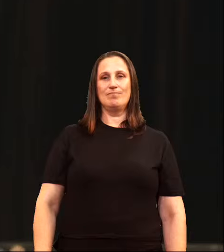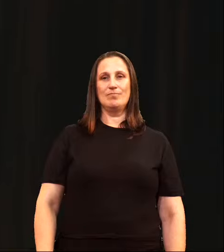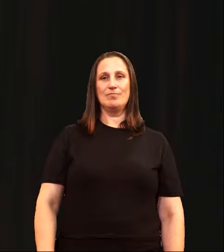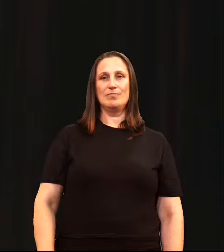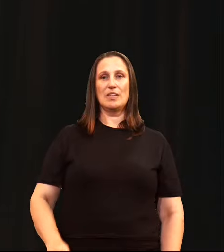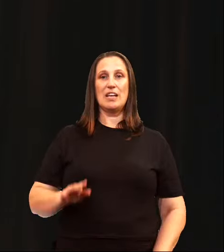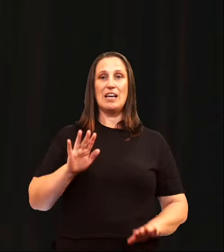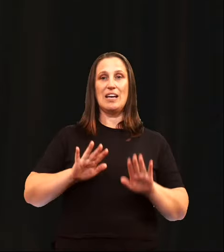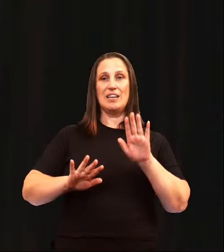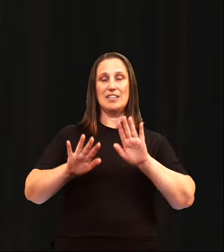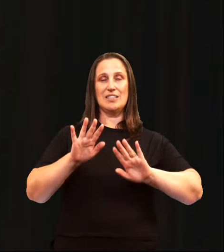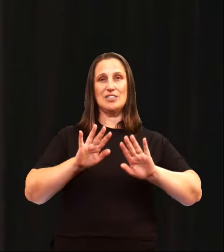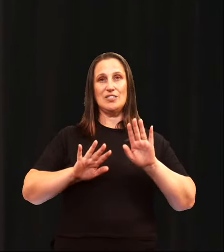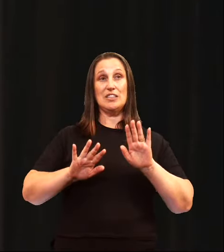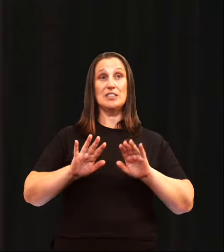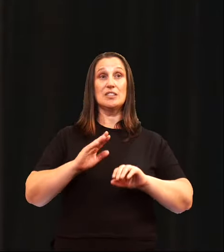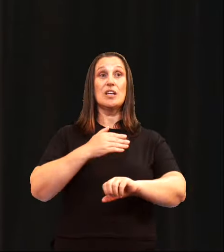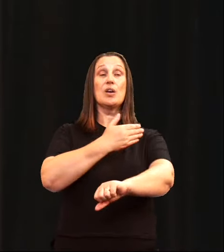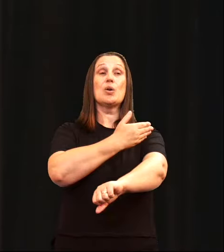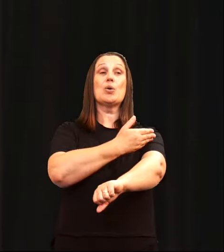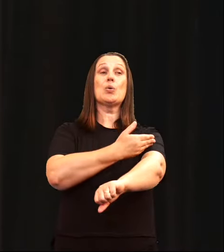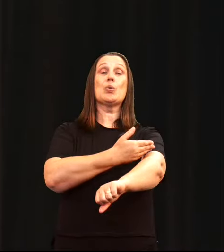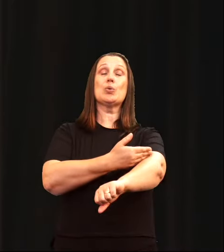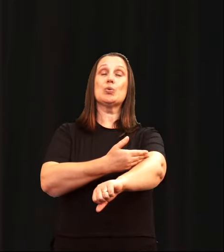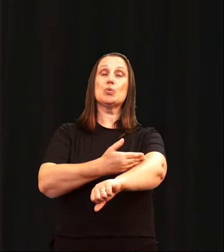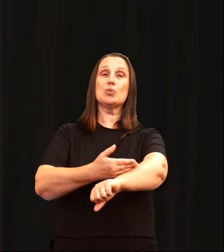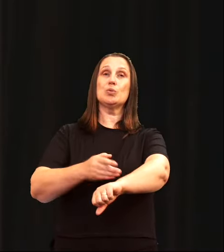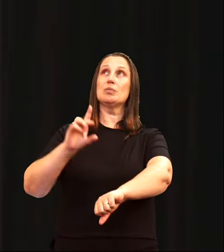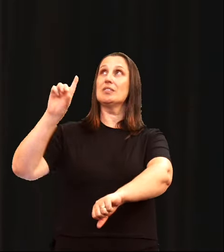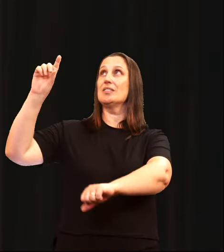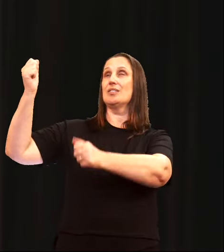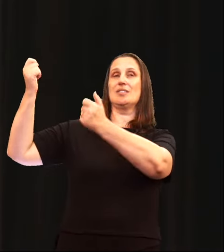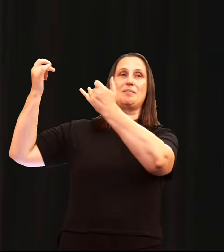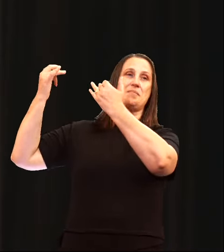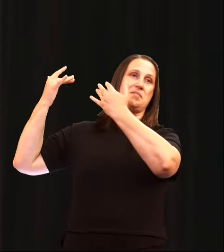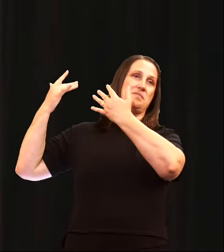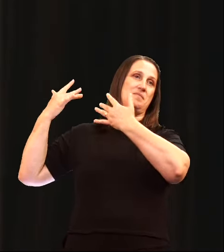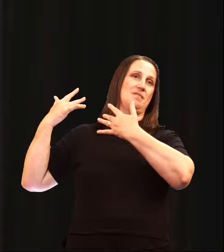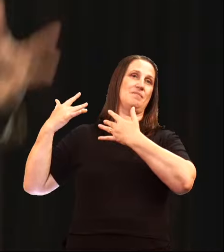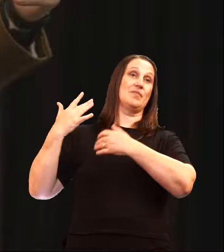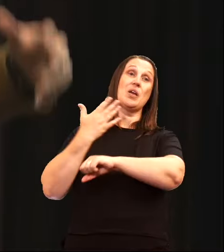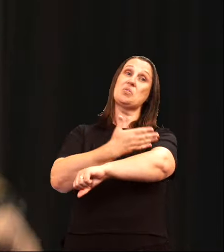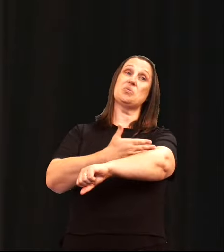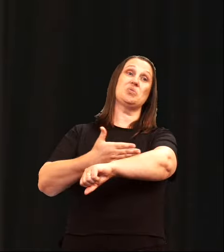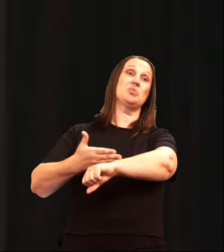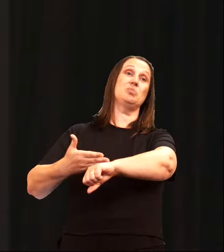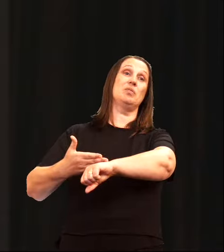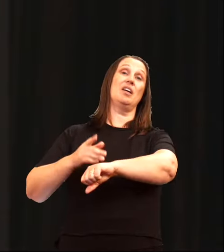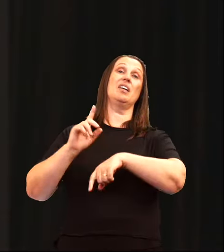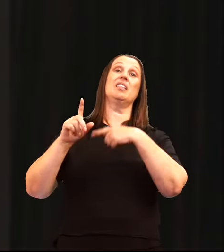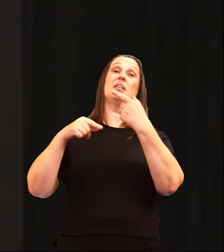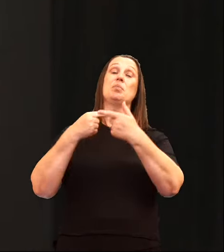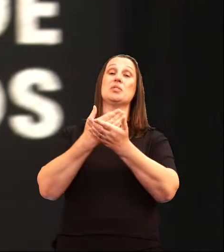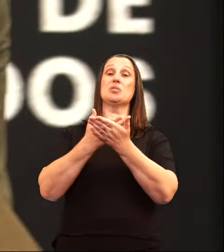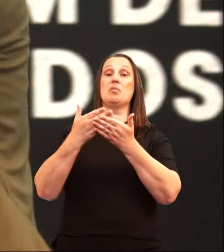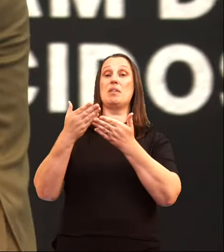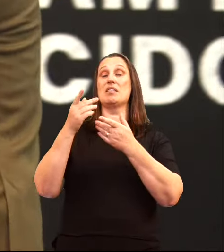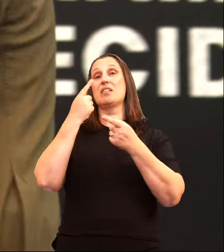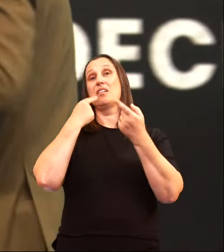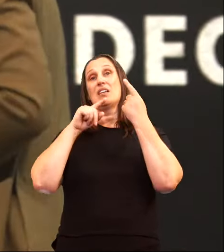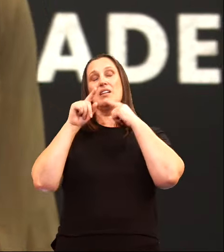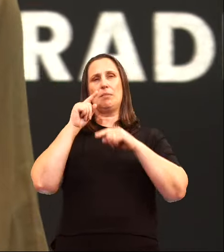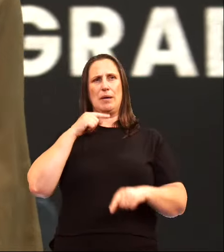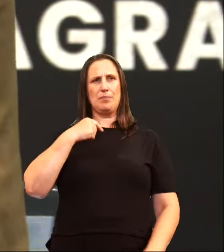Às vezes a gente se acostuma com as bênçãos. E por isso a gente começa a reclamar. Eu lembro um dia, eu estava em